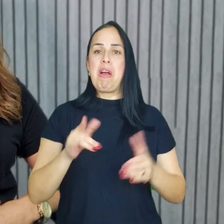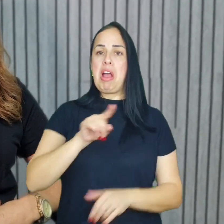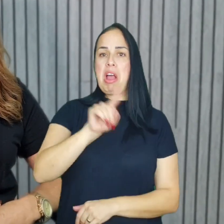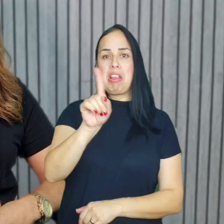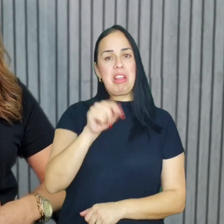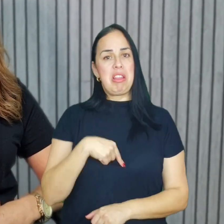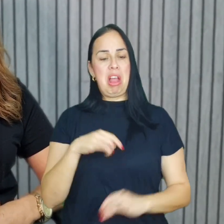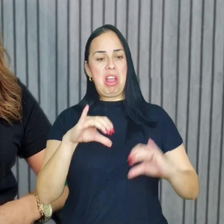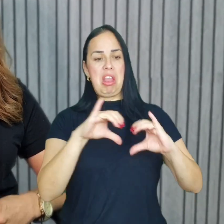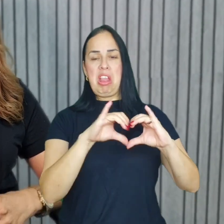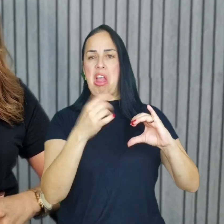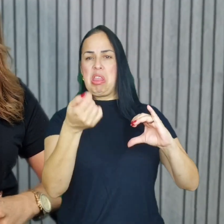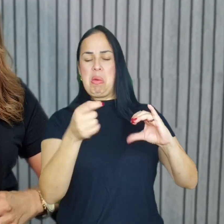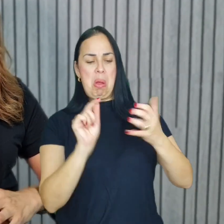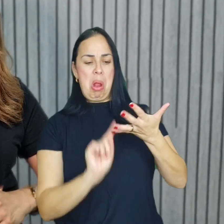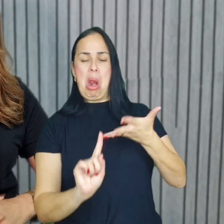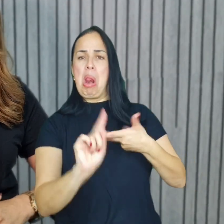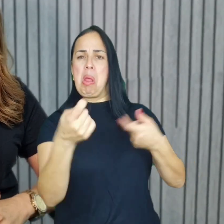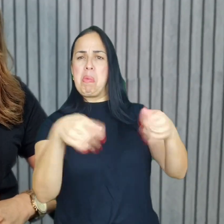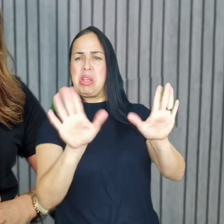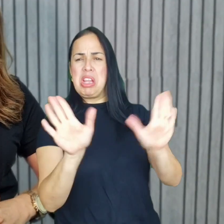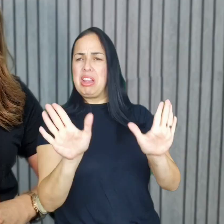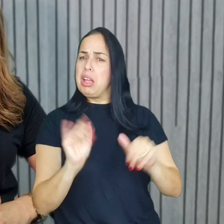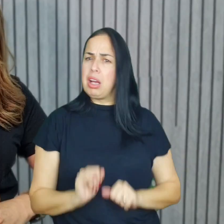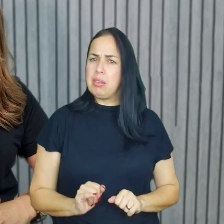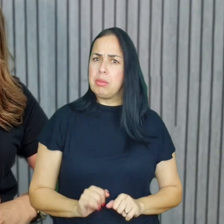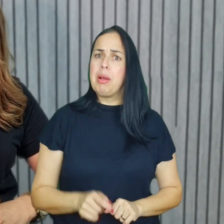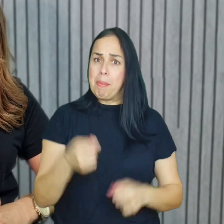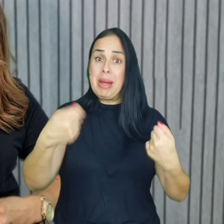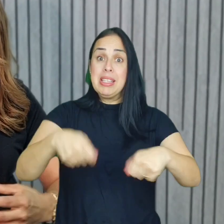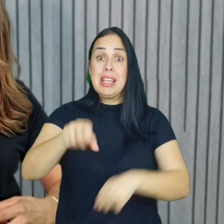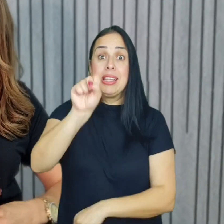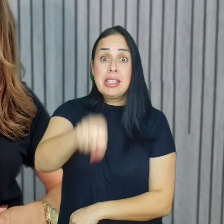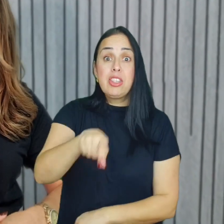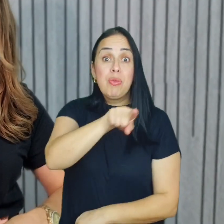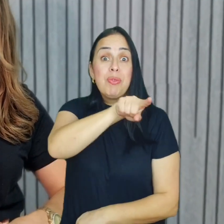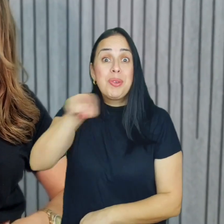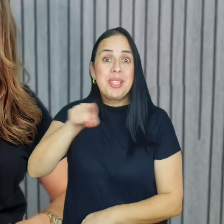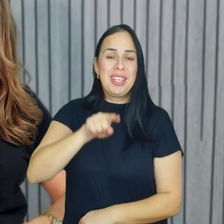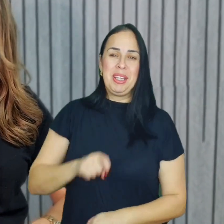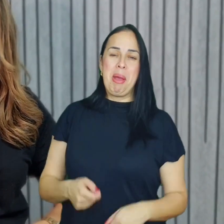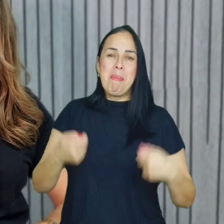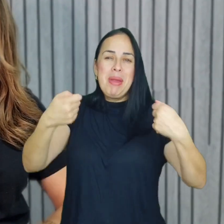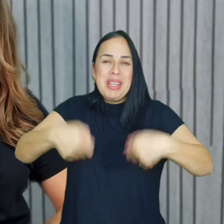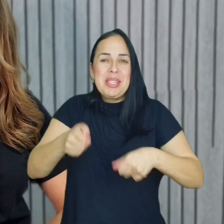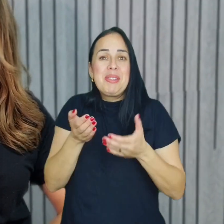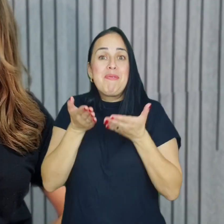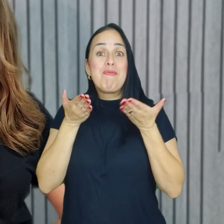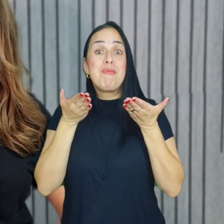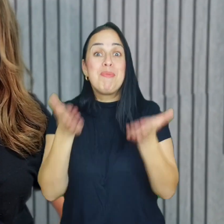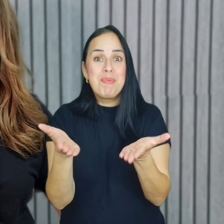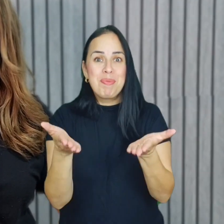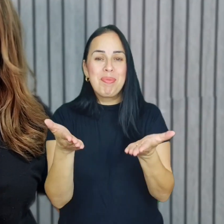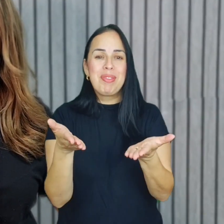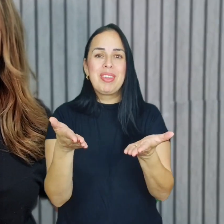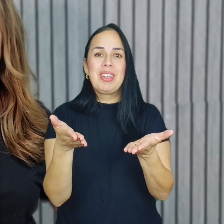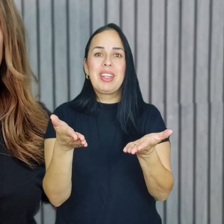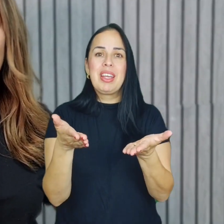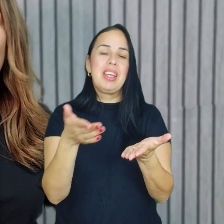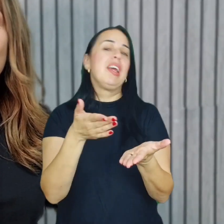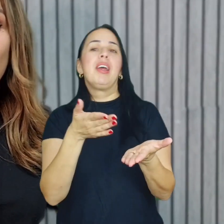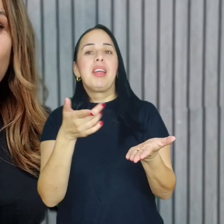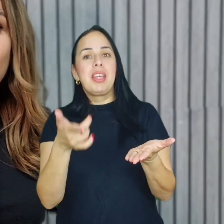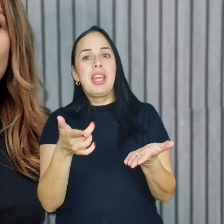vou chegar aqui e vou falar para você, não, a Adas não precisa de nada, a Adas precisa sim, a Adas precisa de você. A Adas precisa